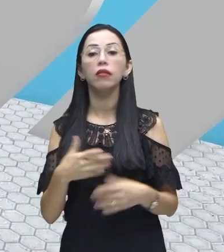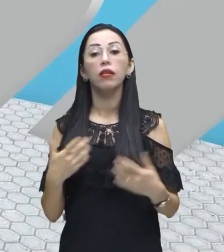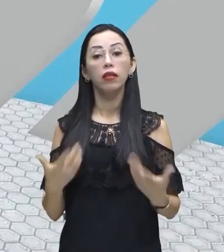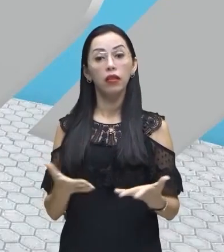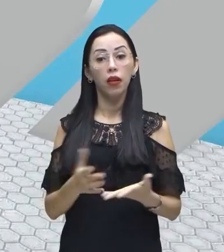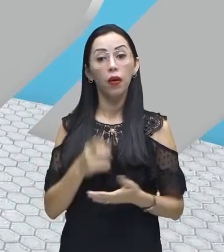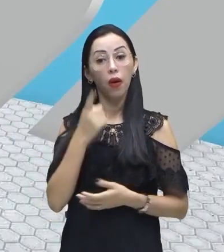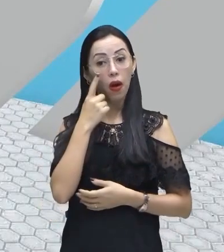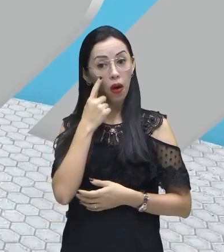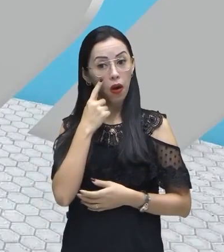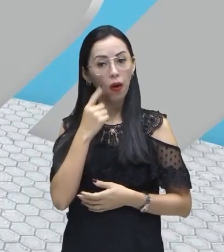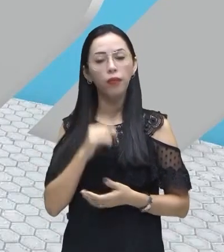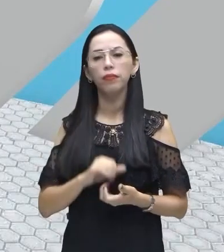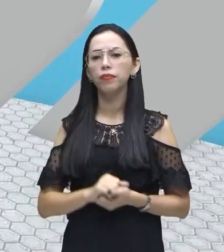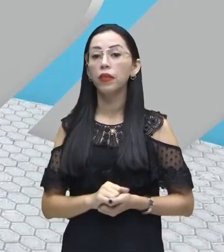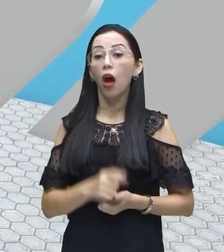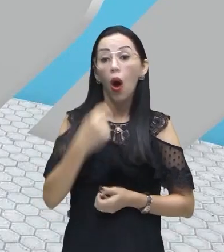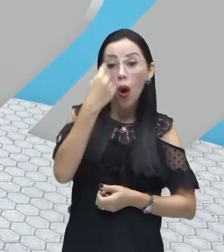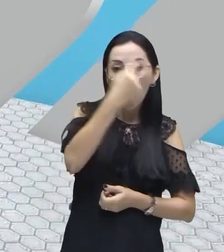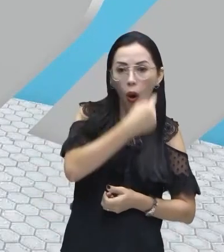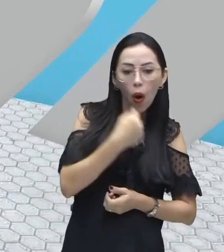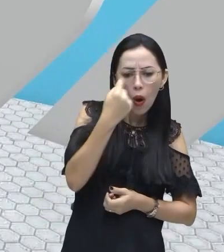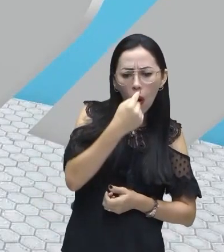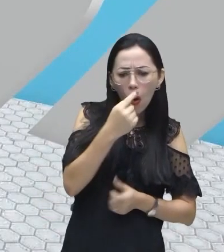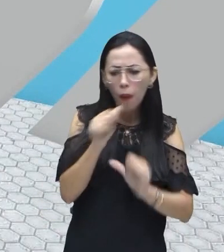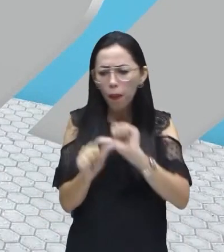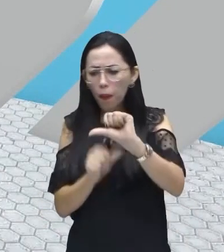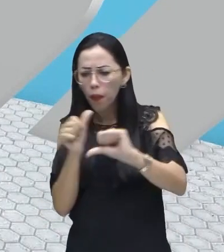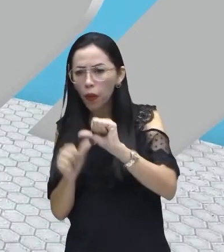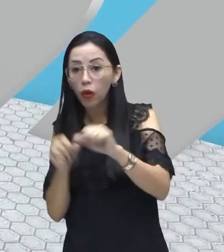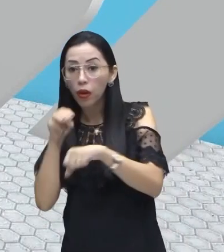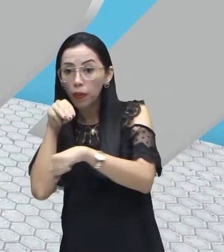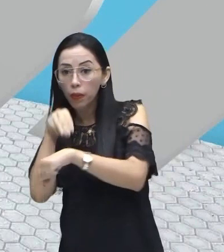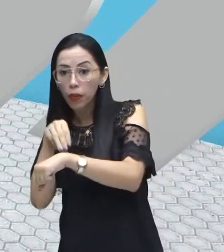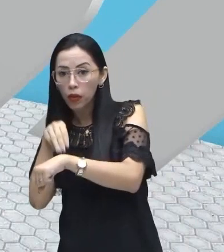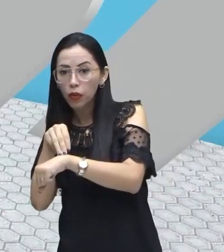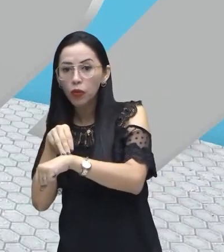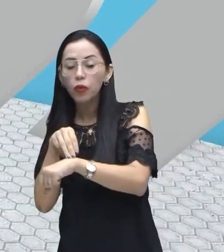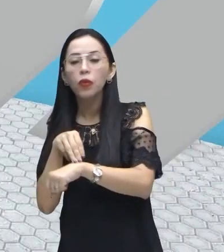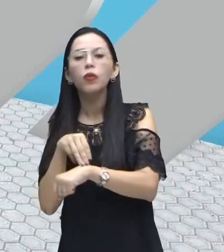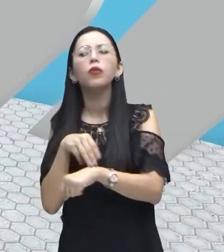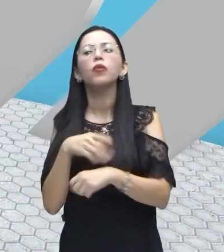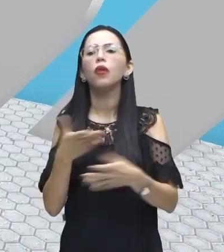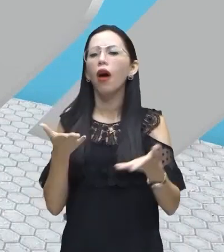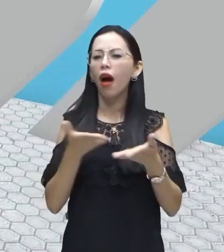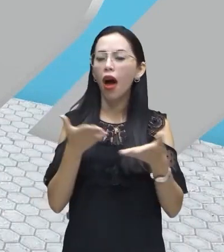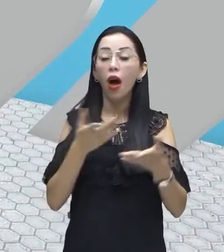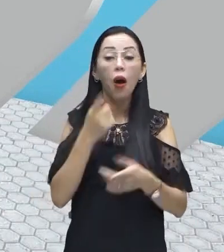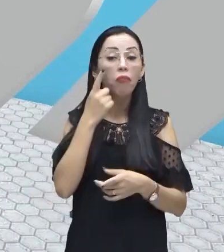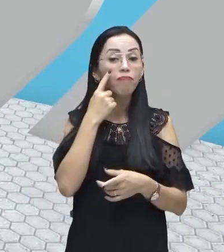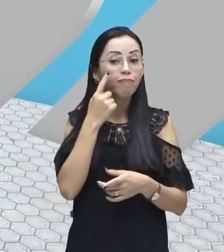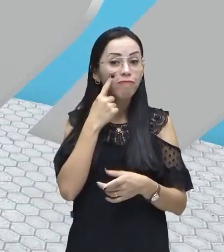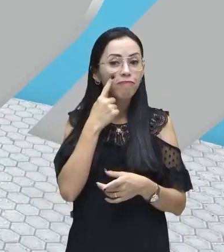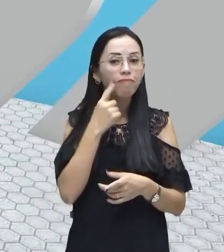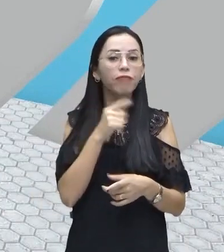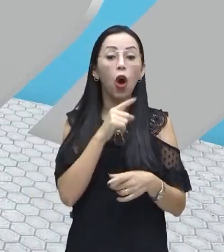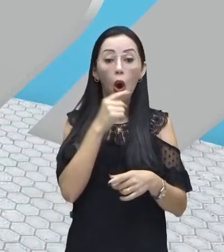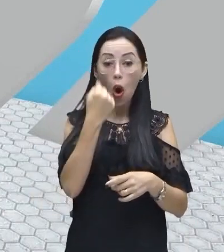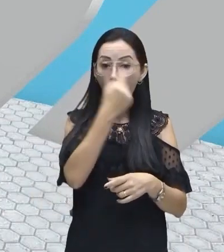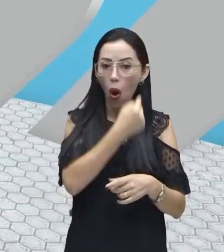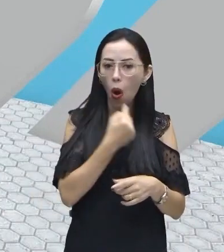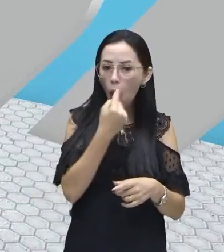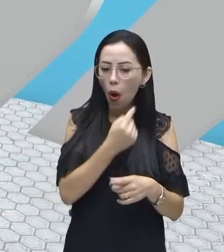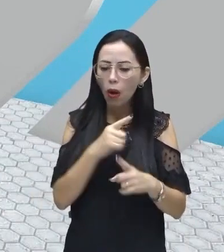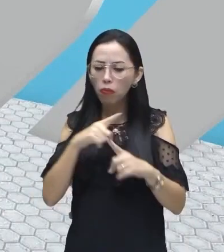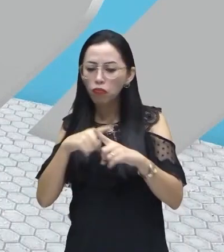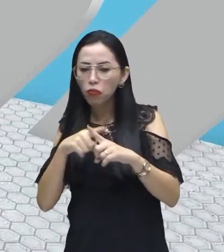para eu transformar de hora para minuto, eu pego o valor que está em hora e multiplico por 60. De forma análoga,